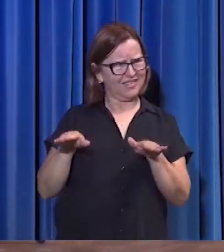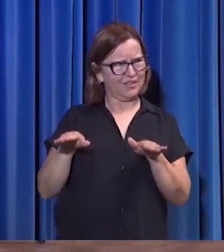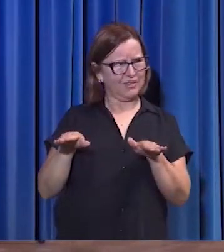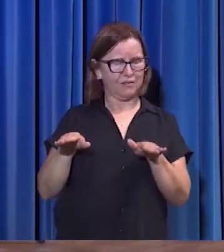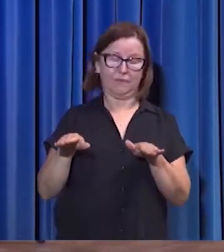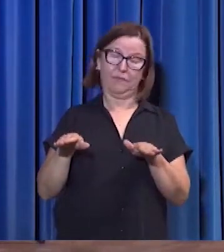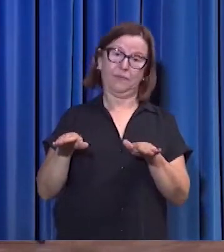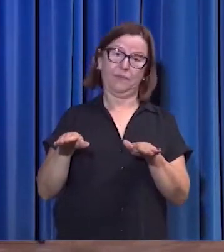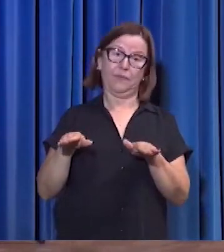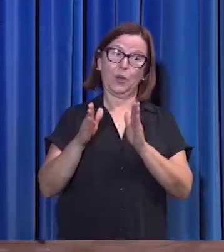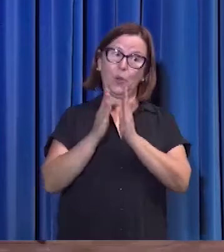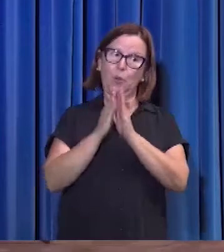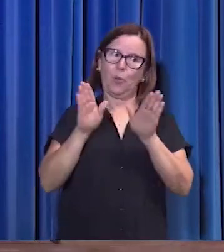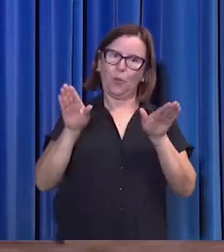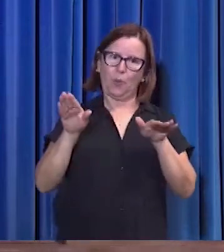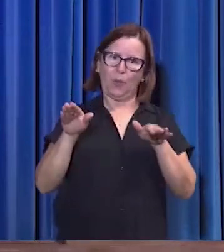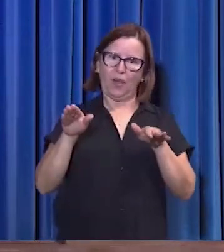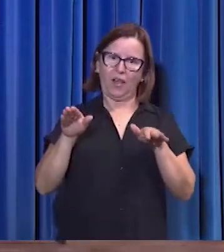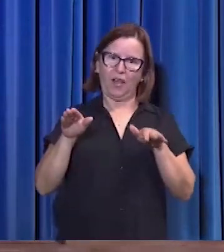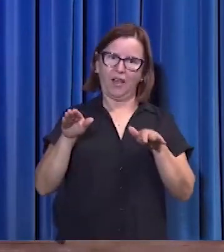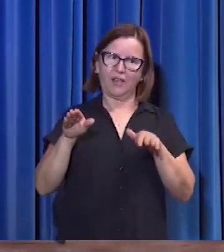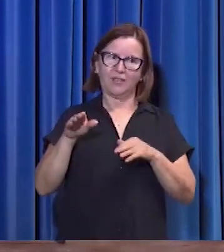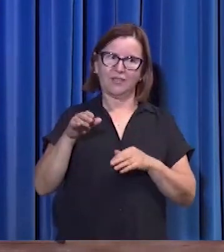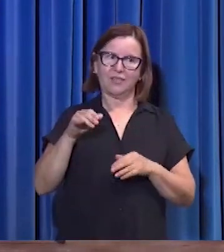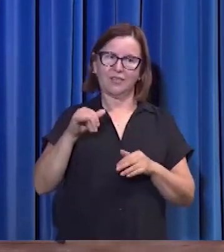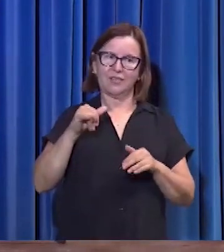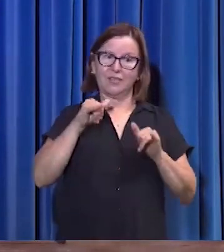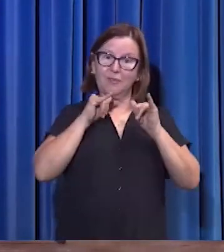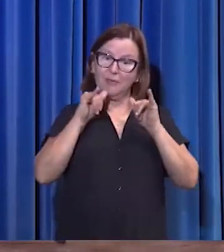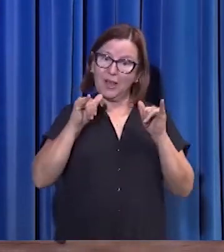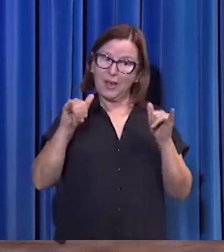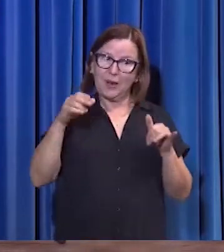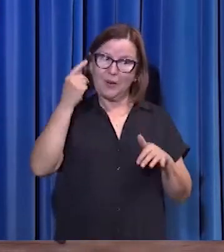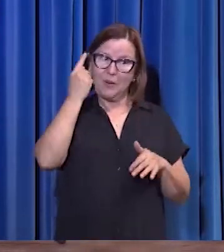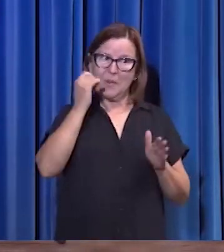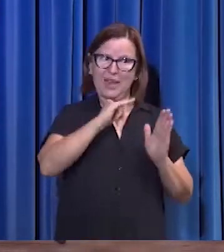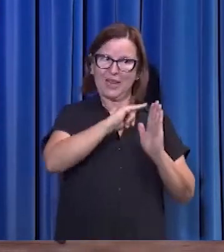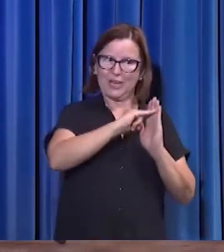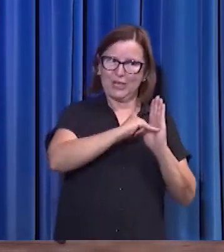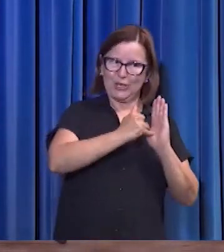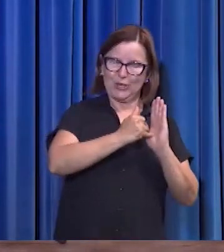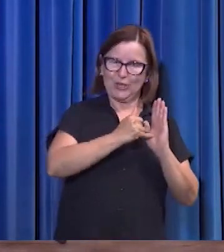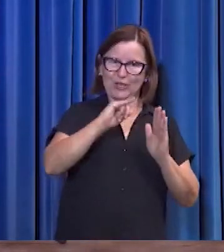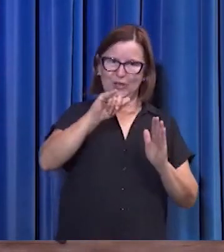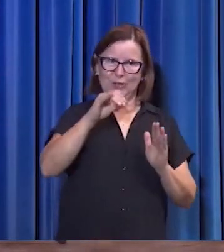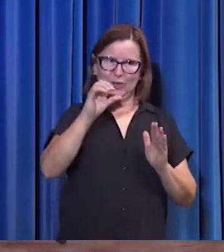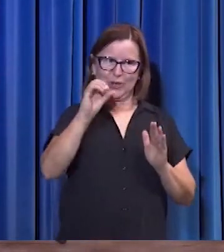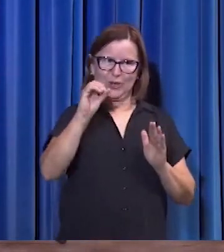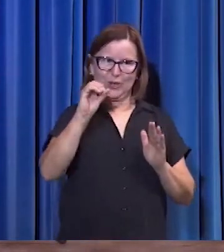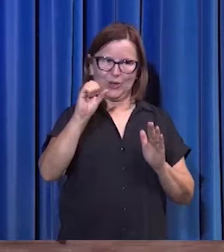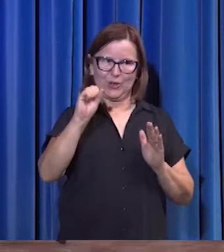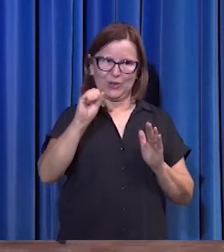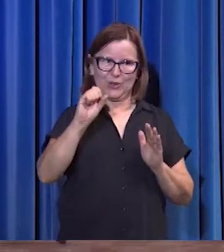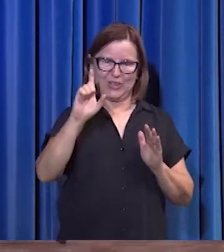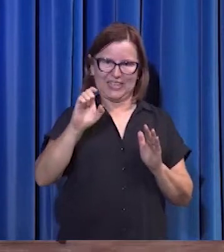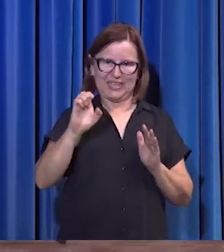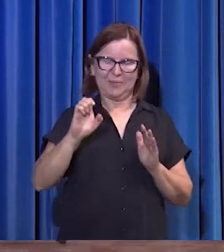O anjo cochichou para José. Vamos dar uma lidinha em Mateus